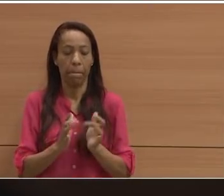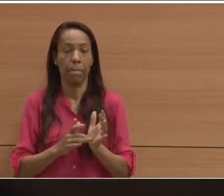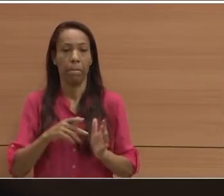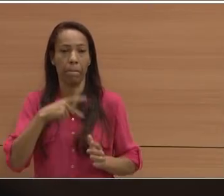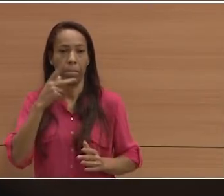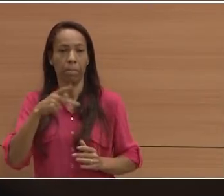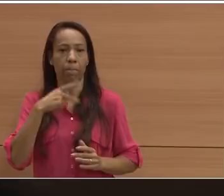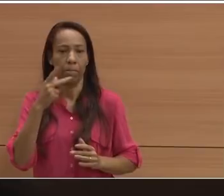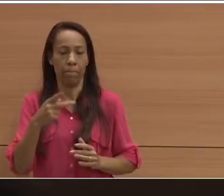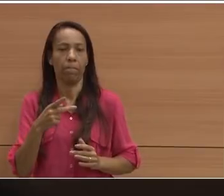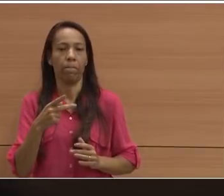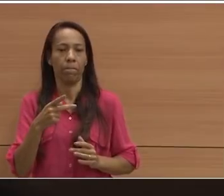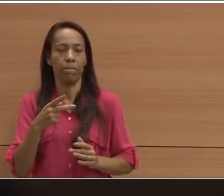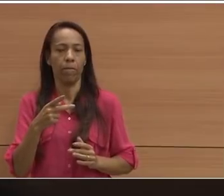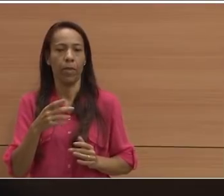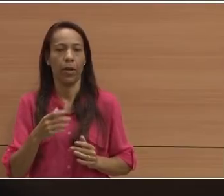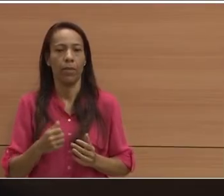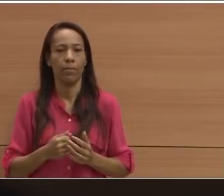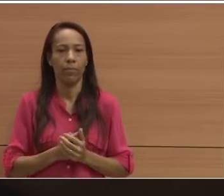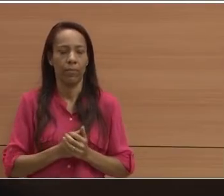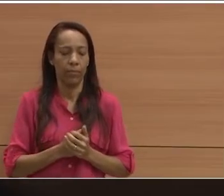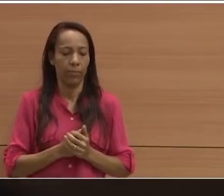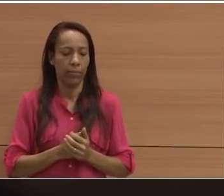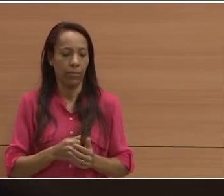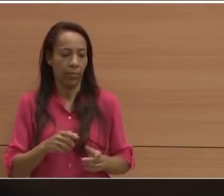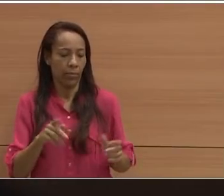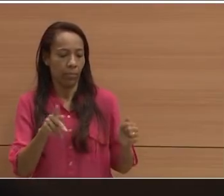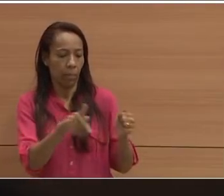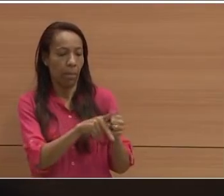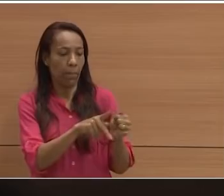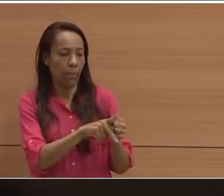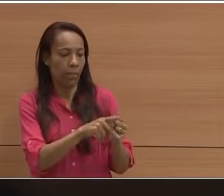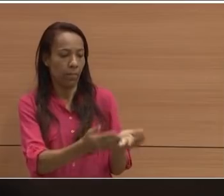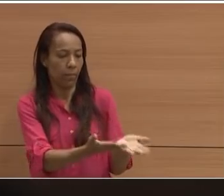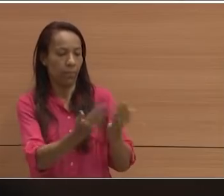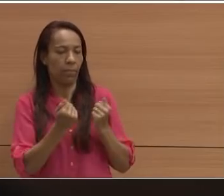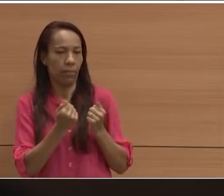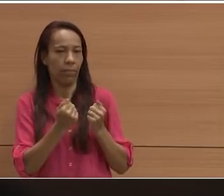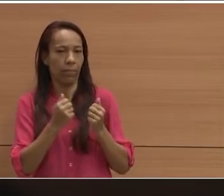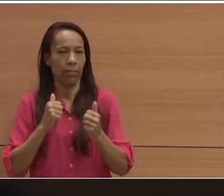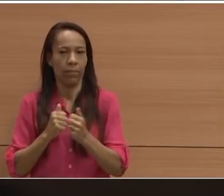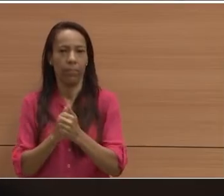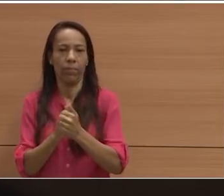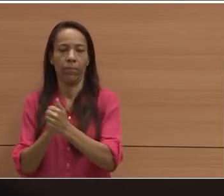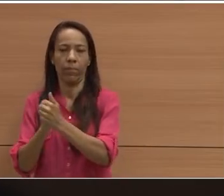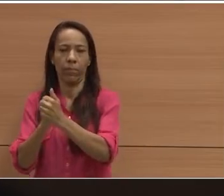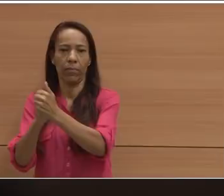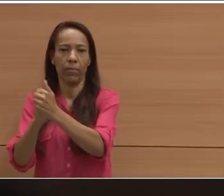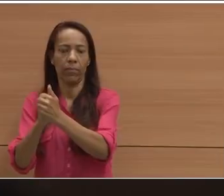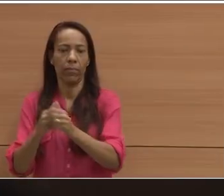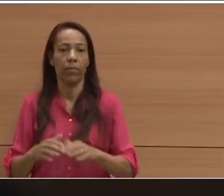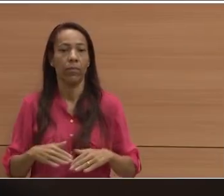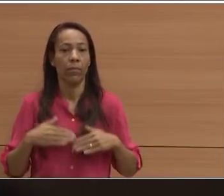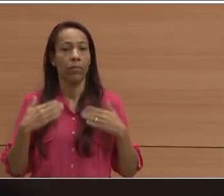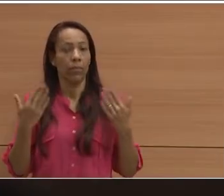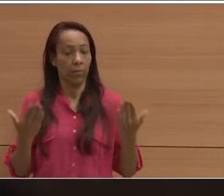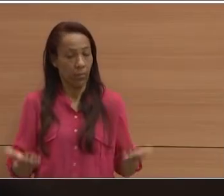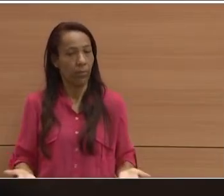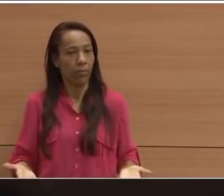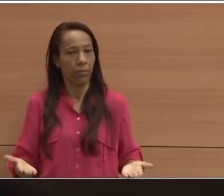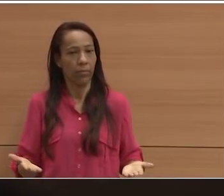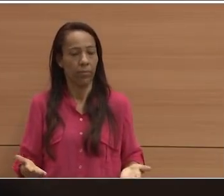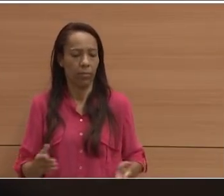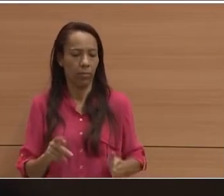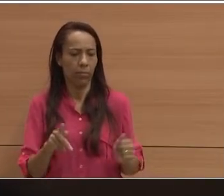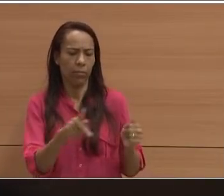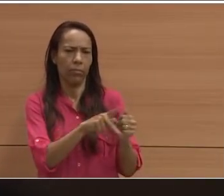assim falar, acrescentou-lhe: segue-me. Então Pedro, Ele queria saber, tá bom, ele vai ter esse